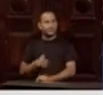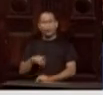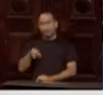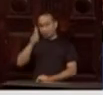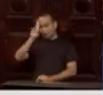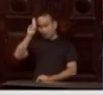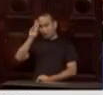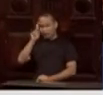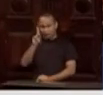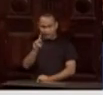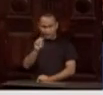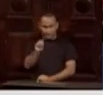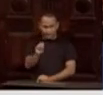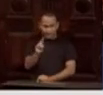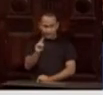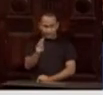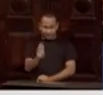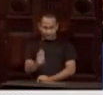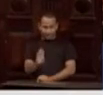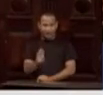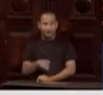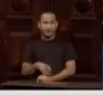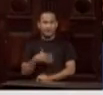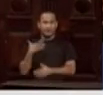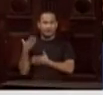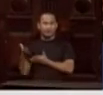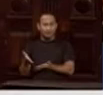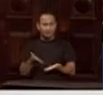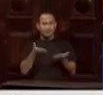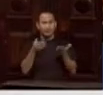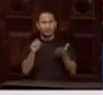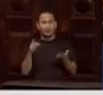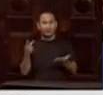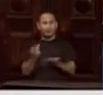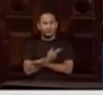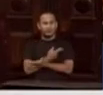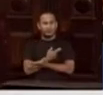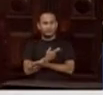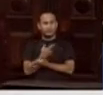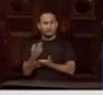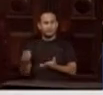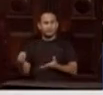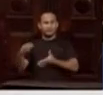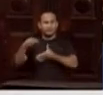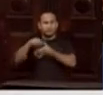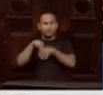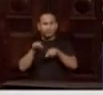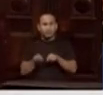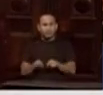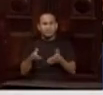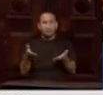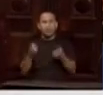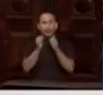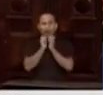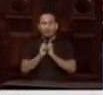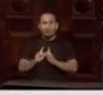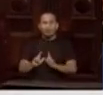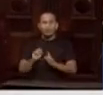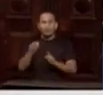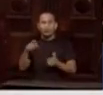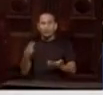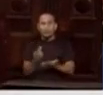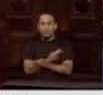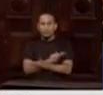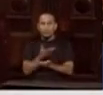PSDB, quando tocou sobre o que está acontecendo, focado na Assembleia Legislativa, como que